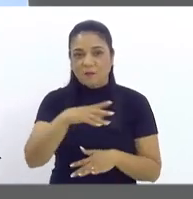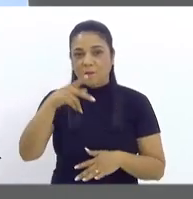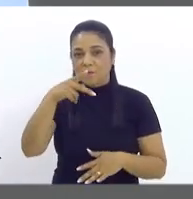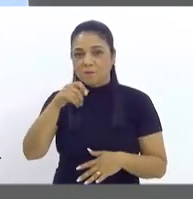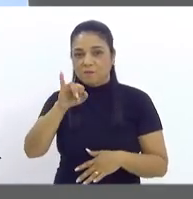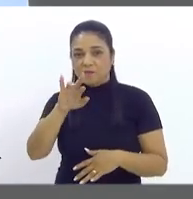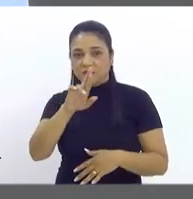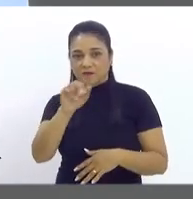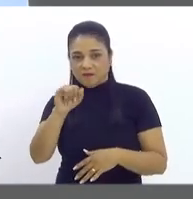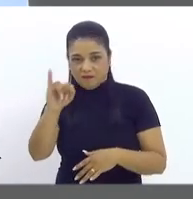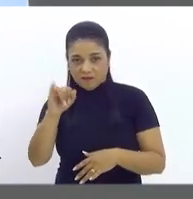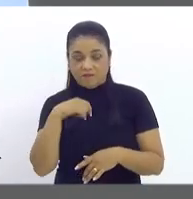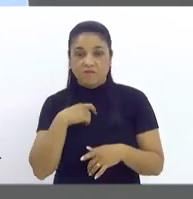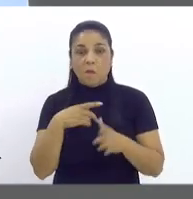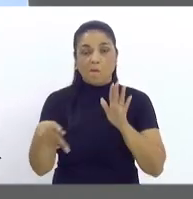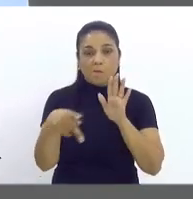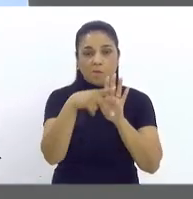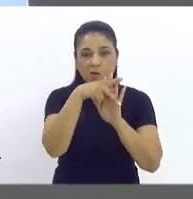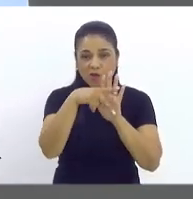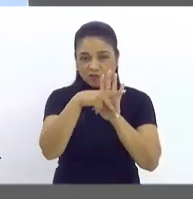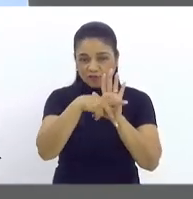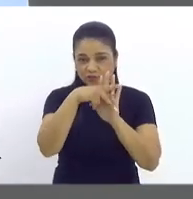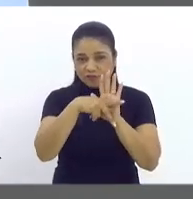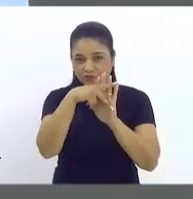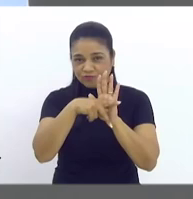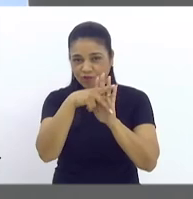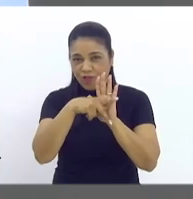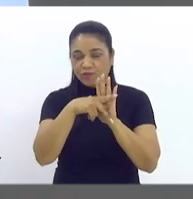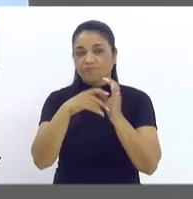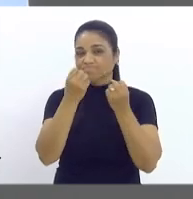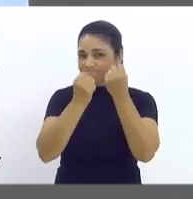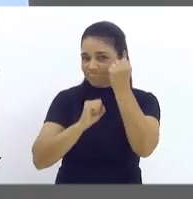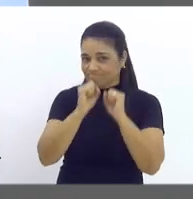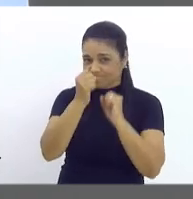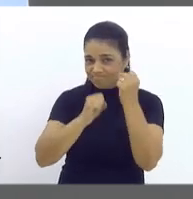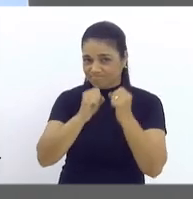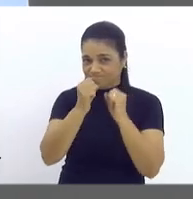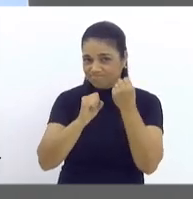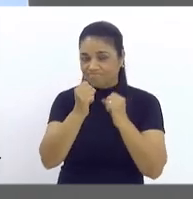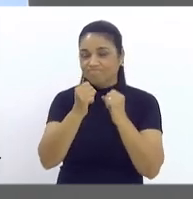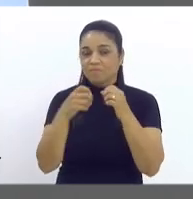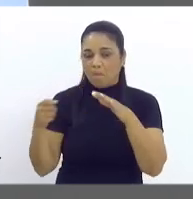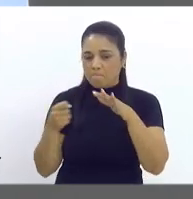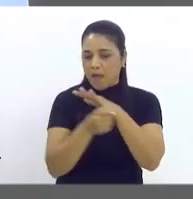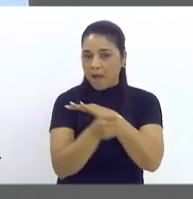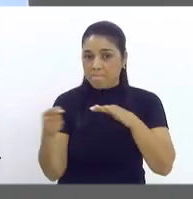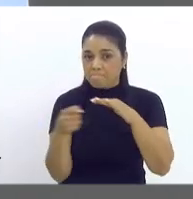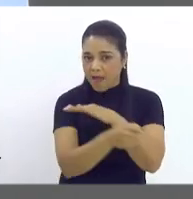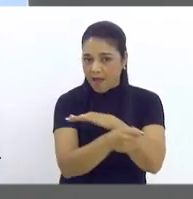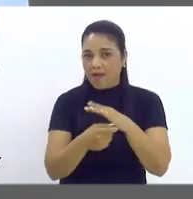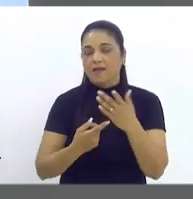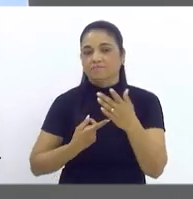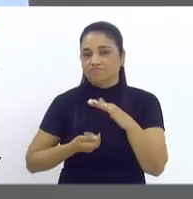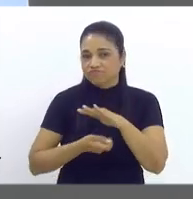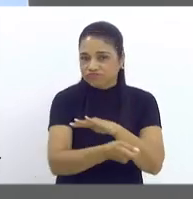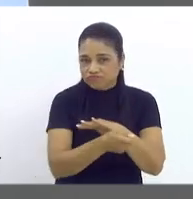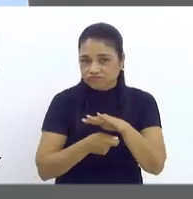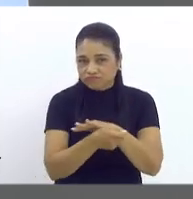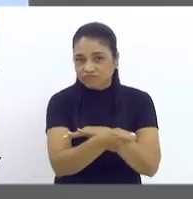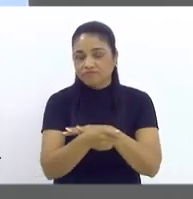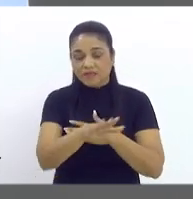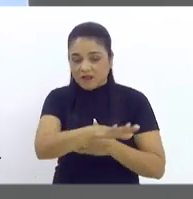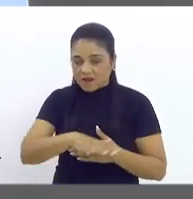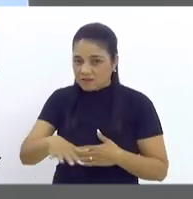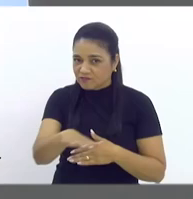um projeto de polo industrial também para a reindustrialização da região de Barra do Piraí.